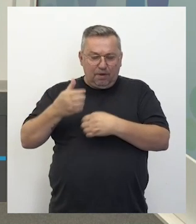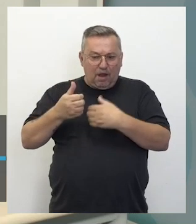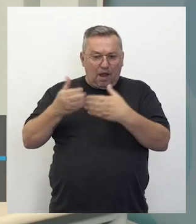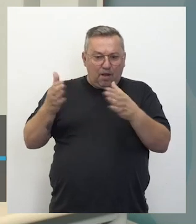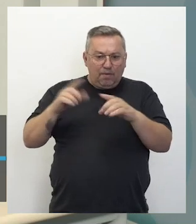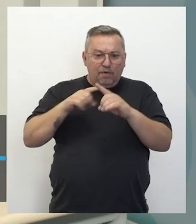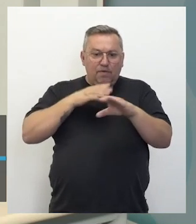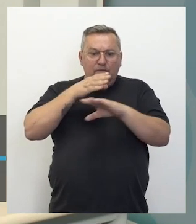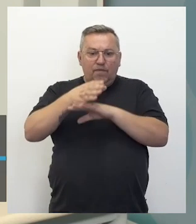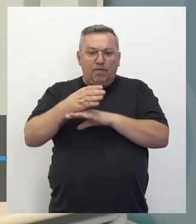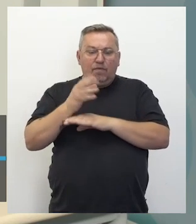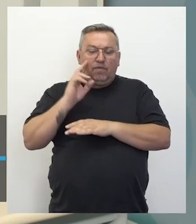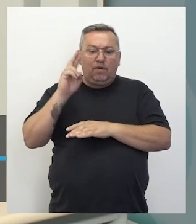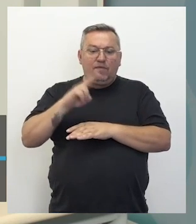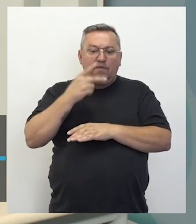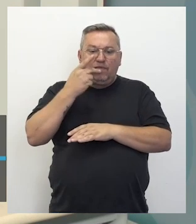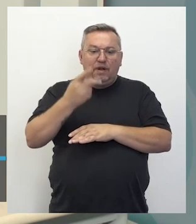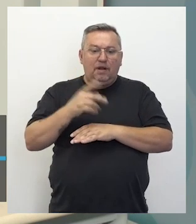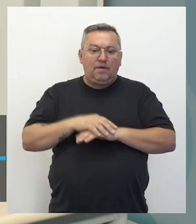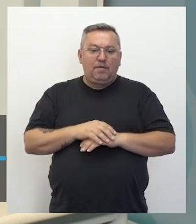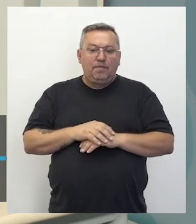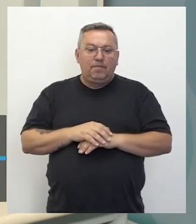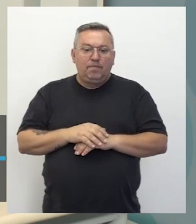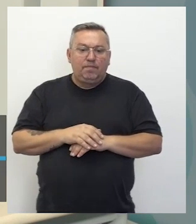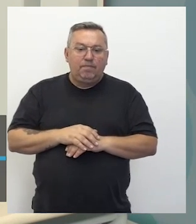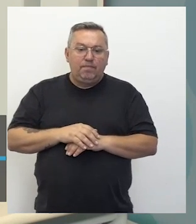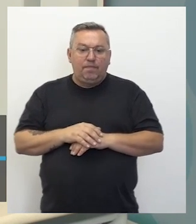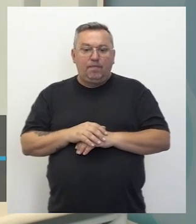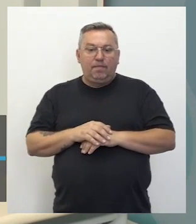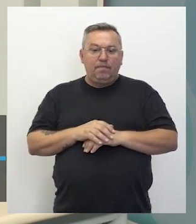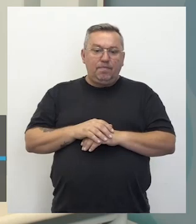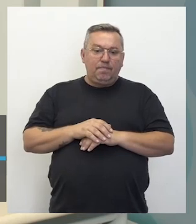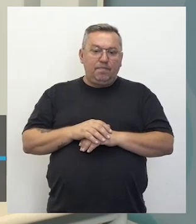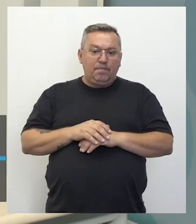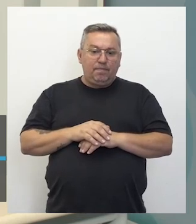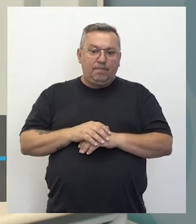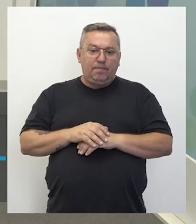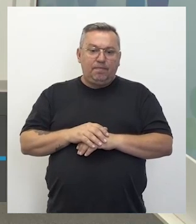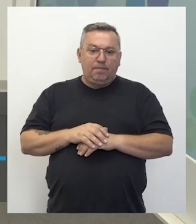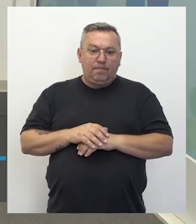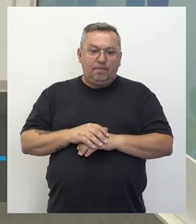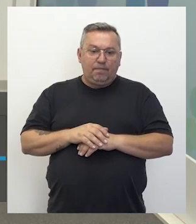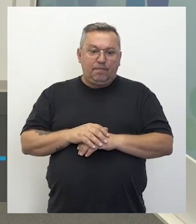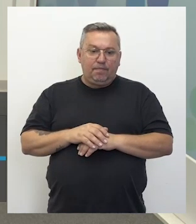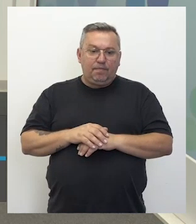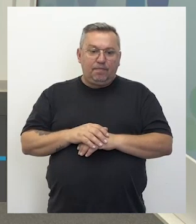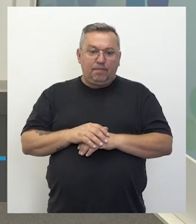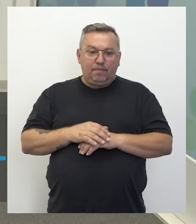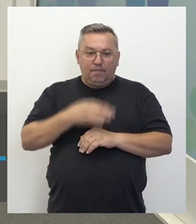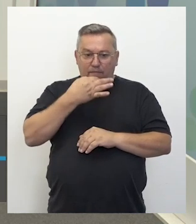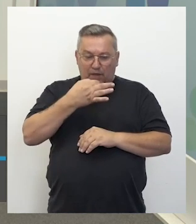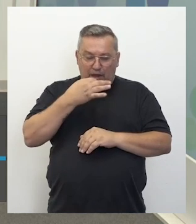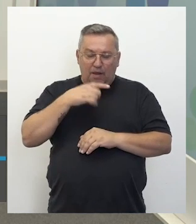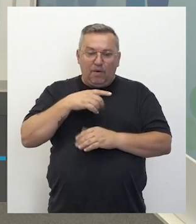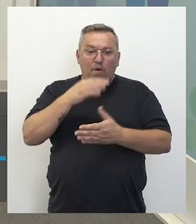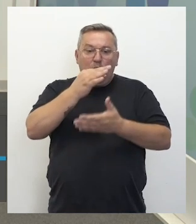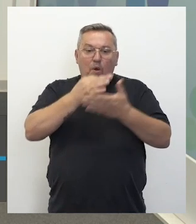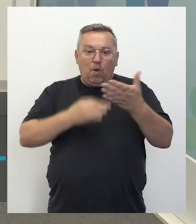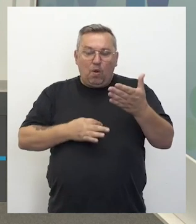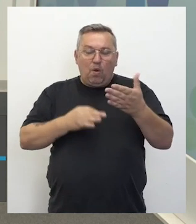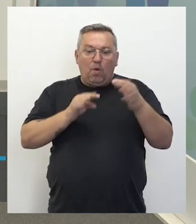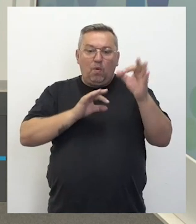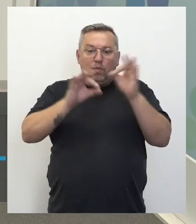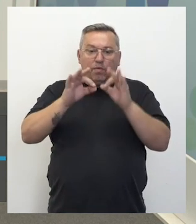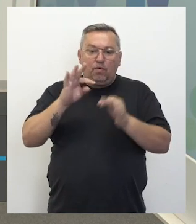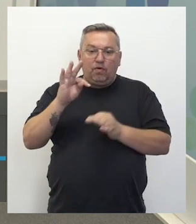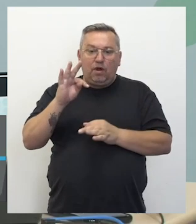Tamar, ou já ouviu falar do projeto Tamar, enquanto o professor complementa alguma coisa. Eu acho que, assim, esse texto com relação ao projeto